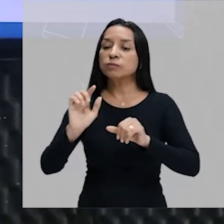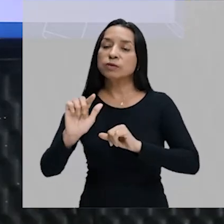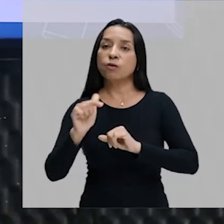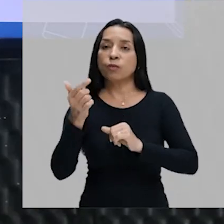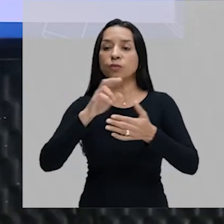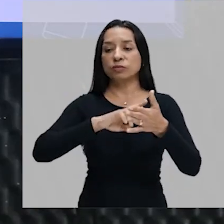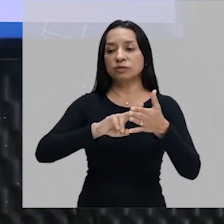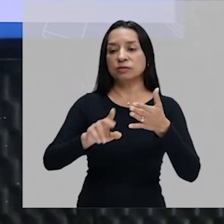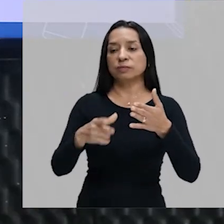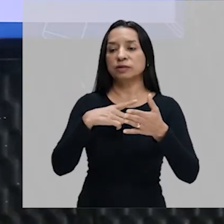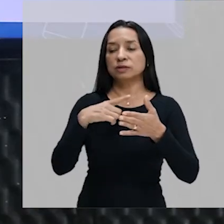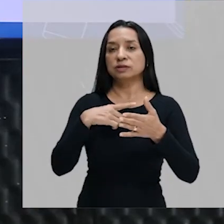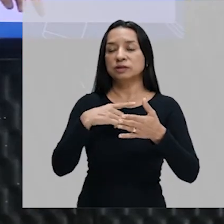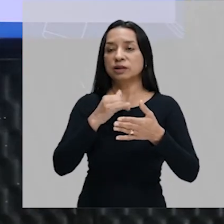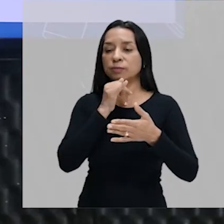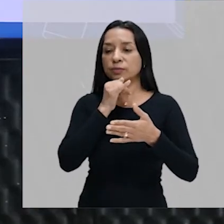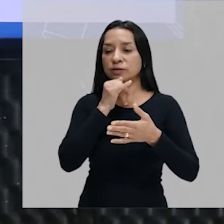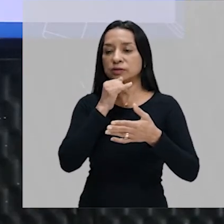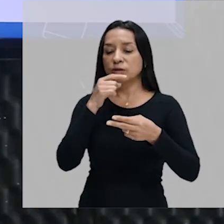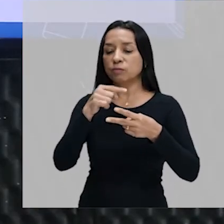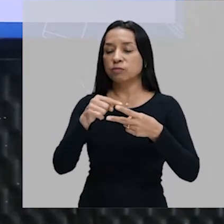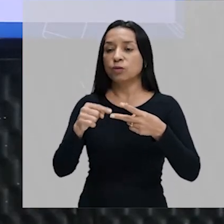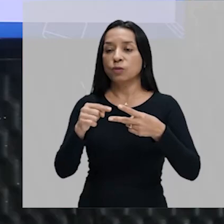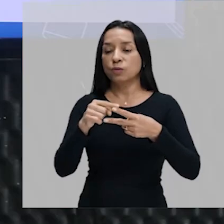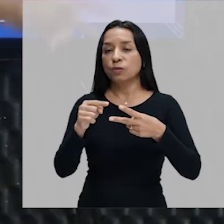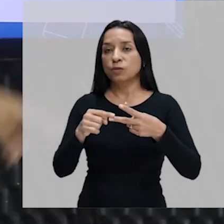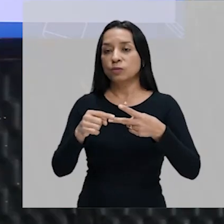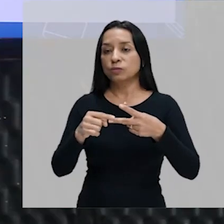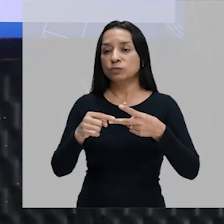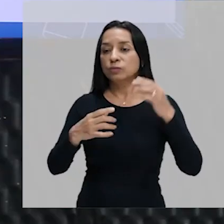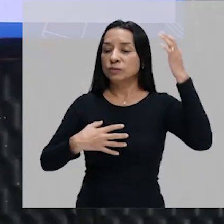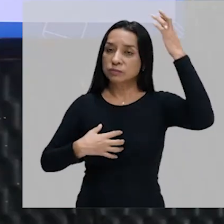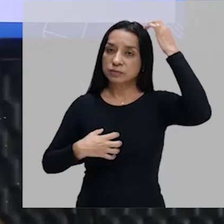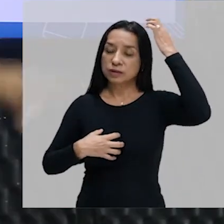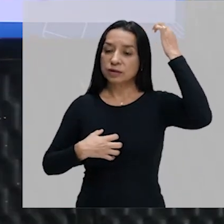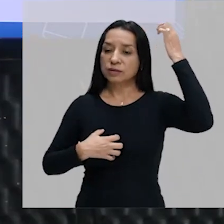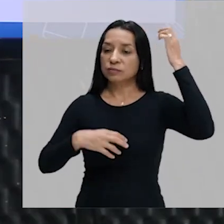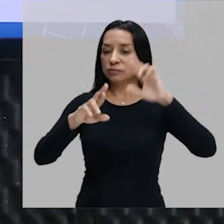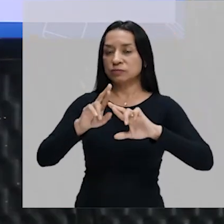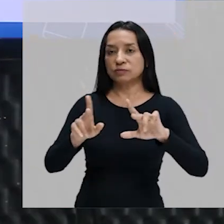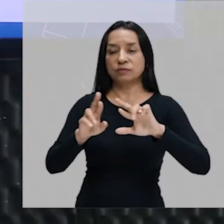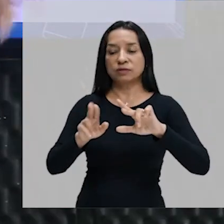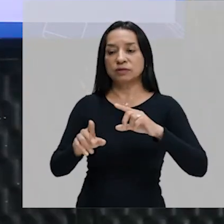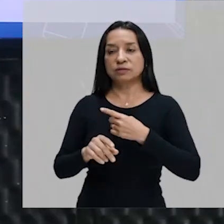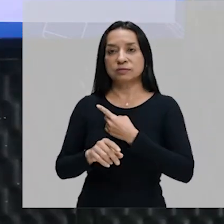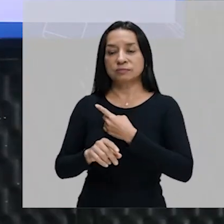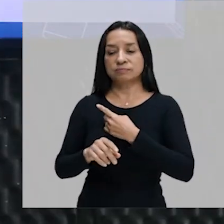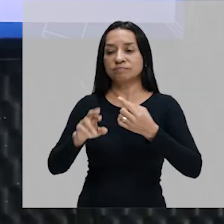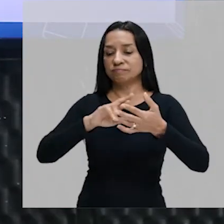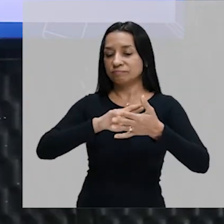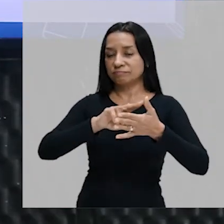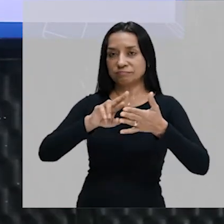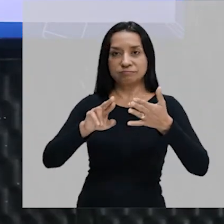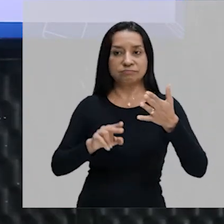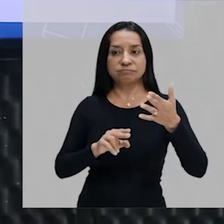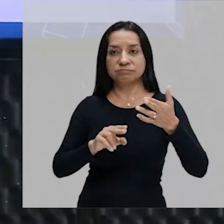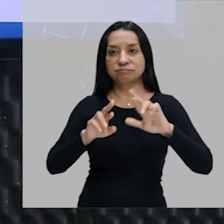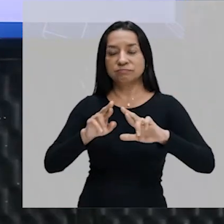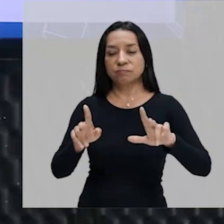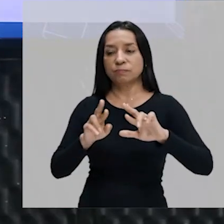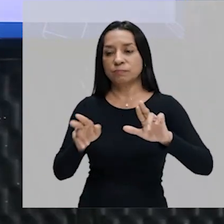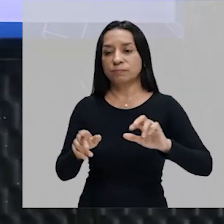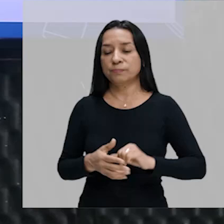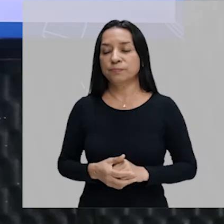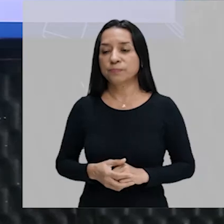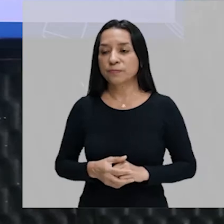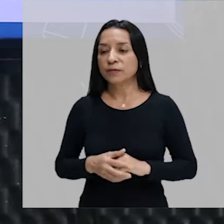Olha, eu tenho aqui dois macacos, mas ambos de espécies diferentes, dois primatas de espécies diferentes, tá?